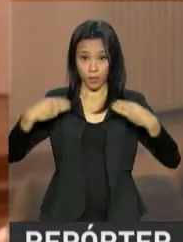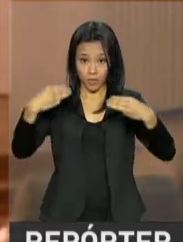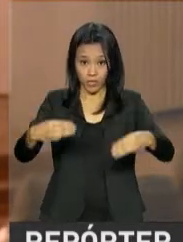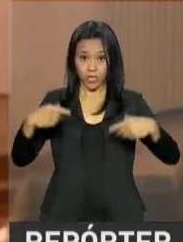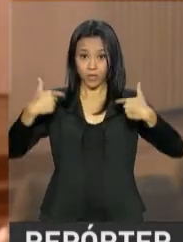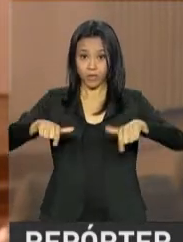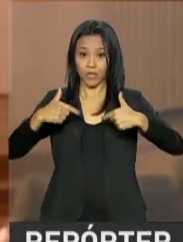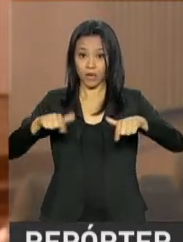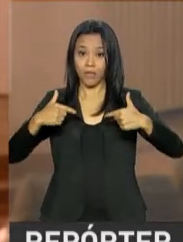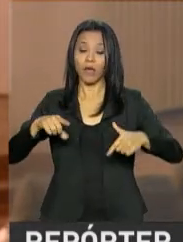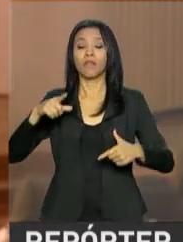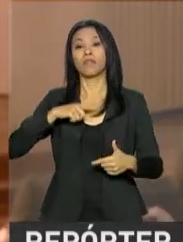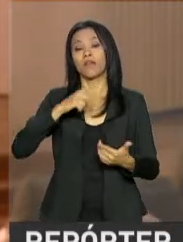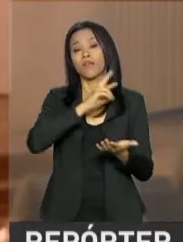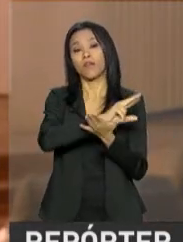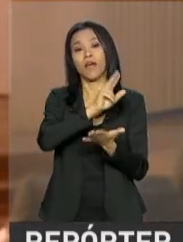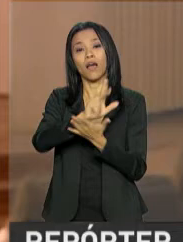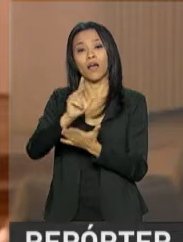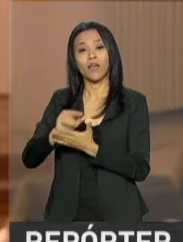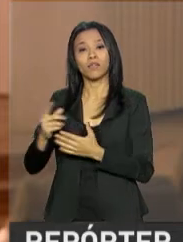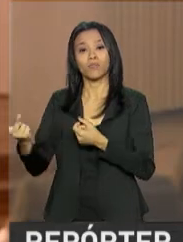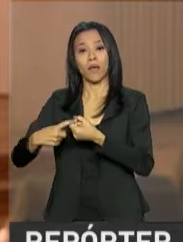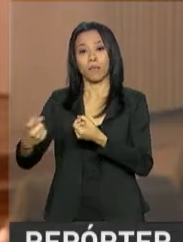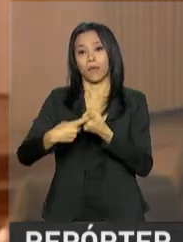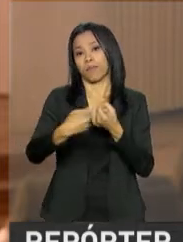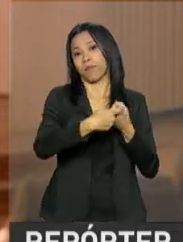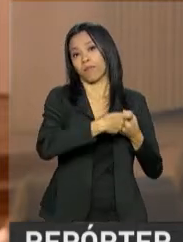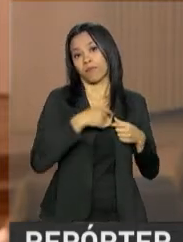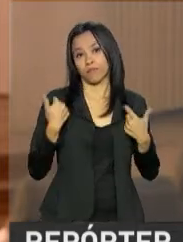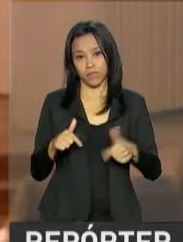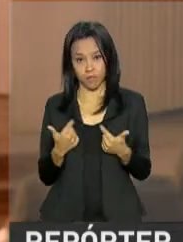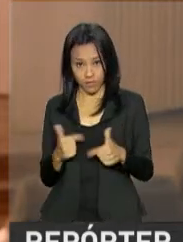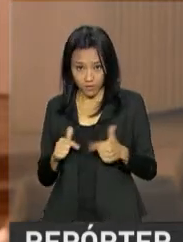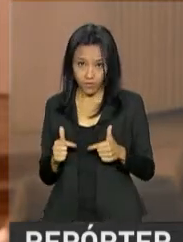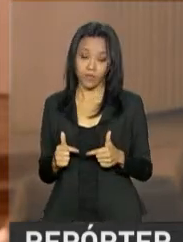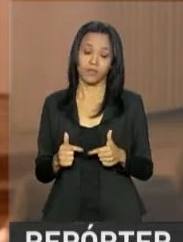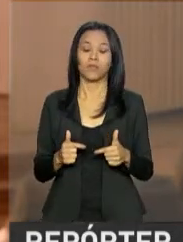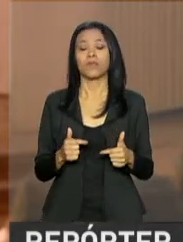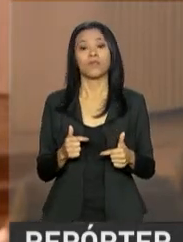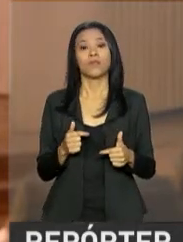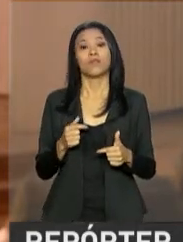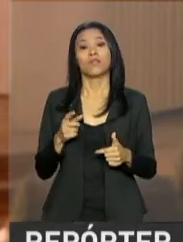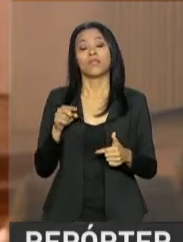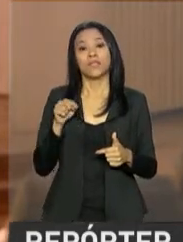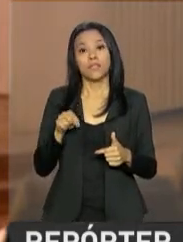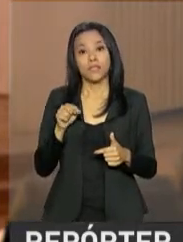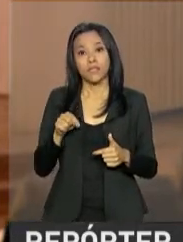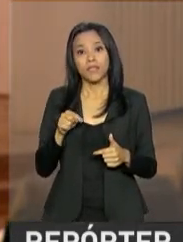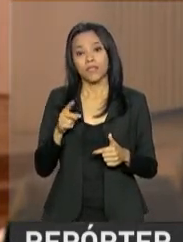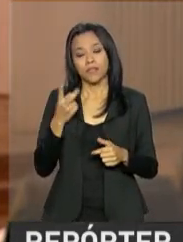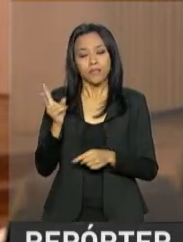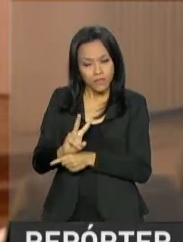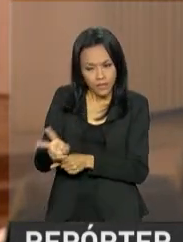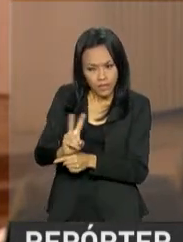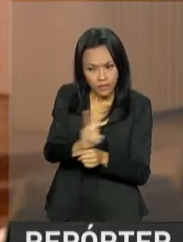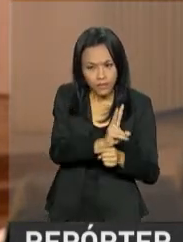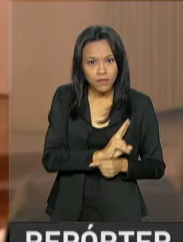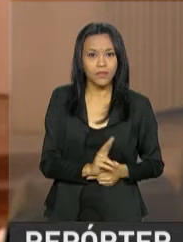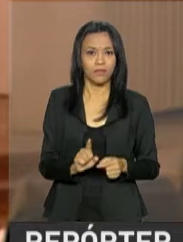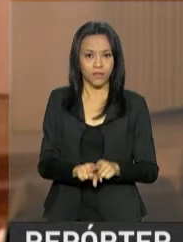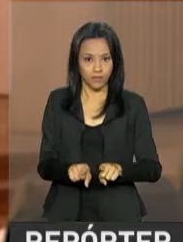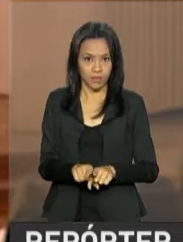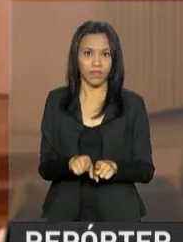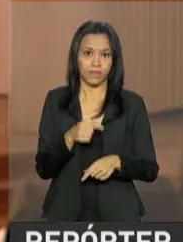com vários órgãos para a diminuição dos índices de trabalho infantil ser por via da fiscalização da